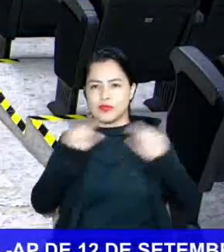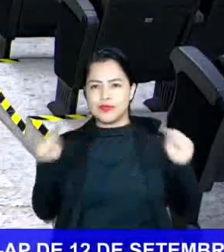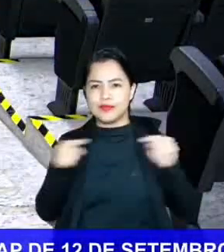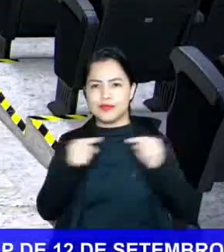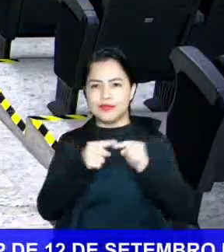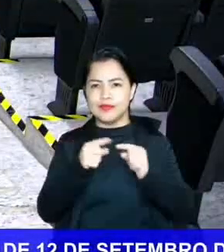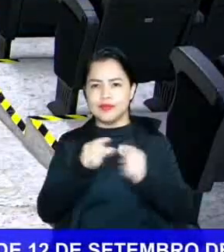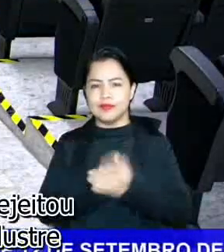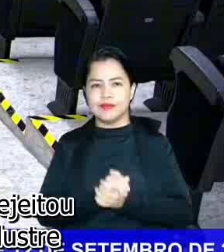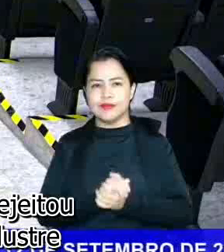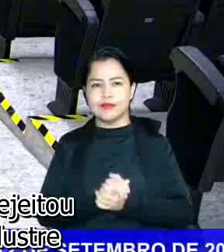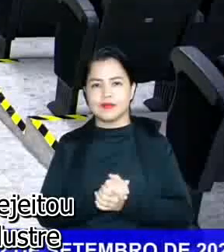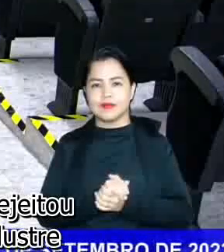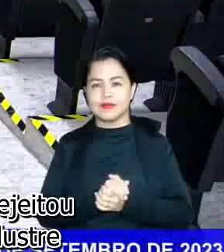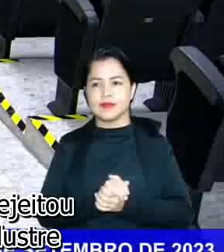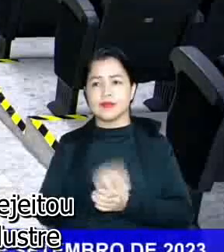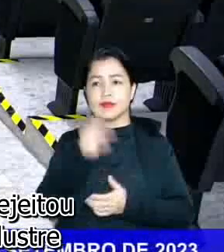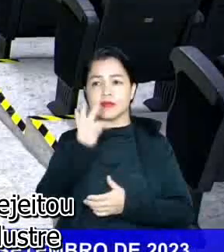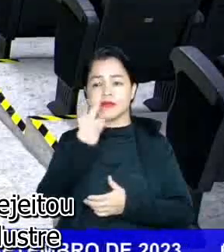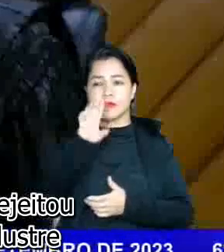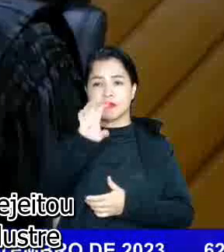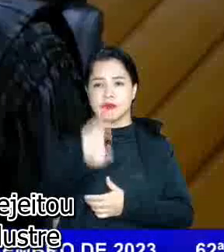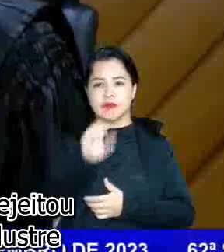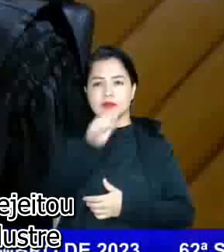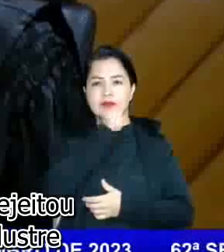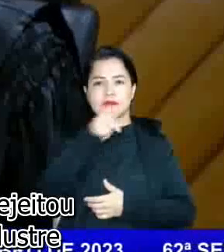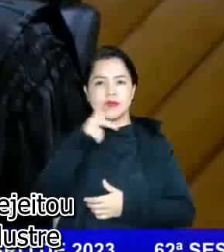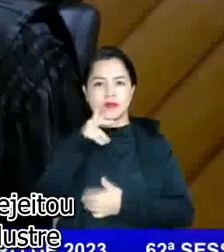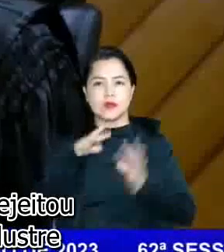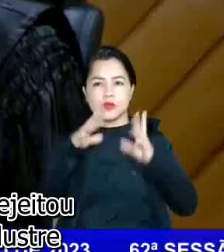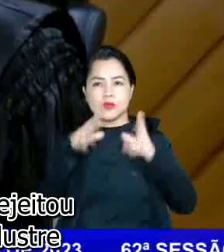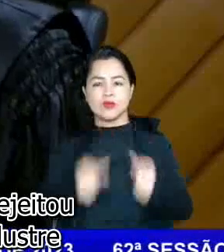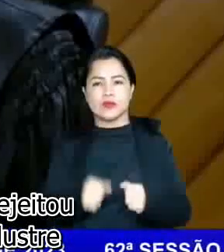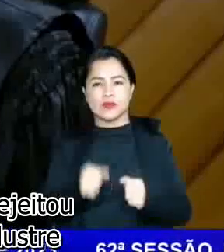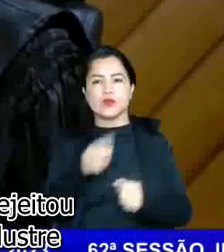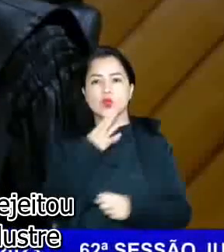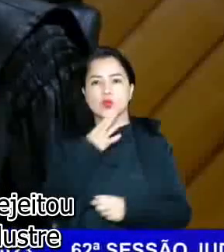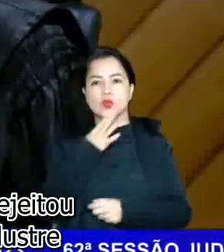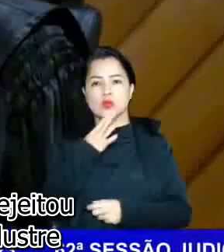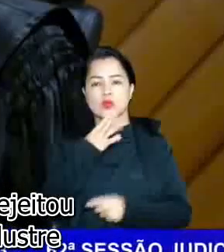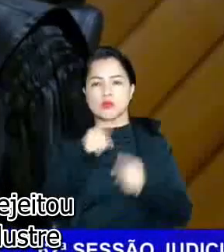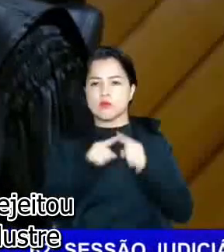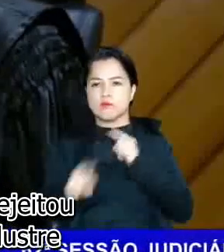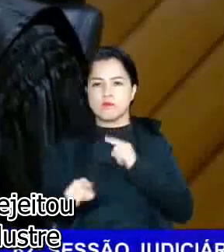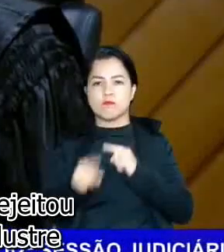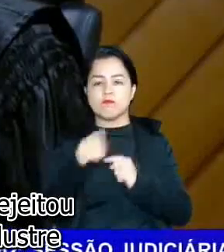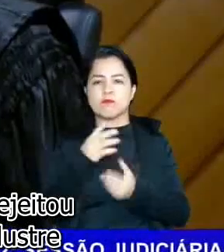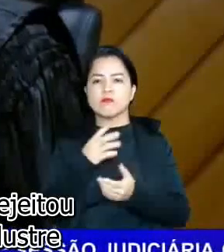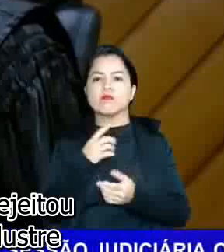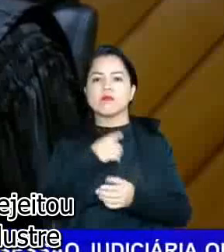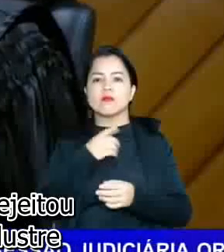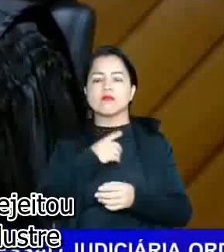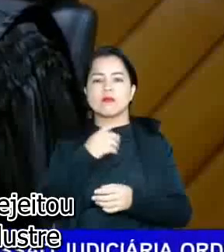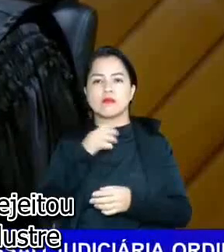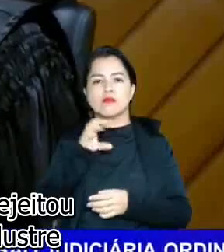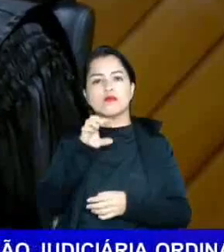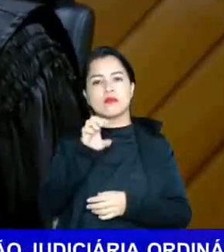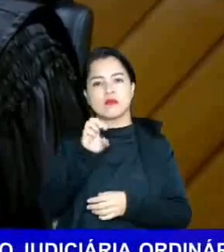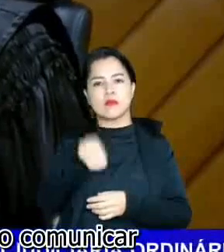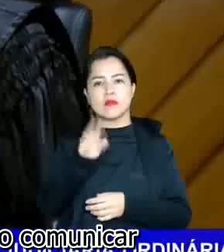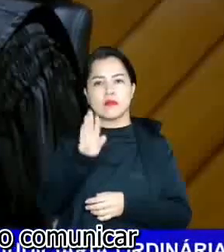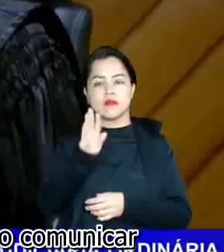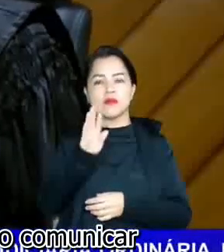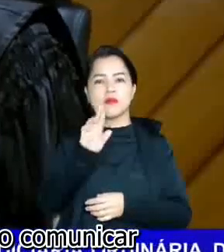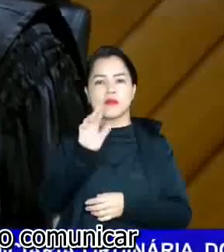plenário. O TRE da Amapá, por unanimidade, conheceu e rejeitou Na tela, o desembargador João Lages. Desembargo nos termos do voto do